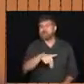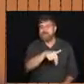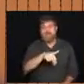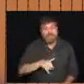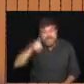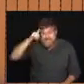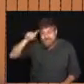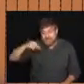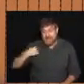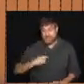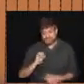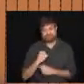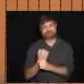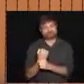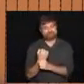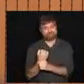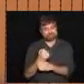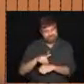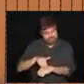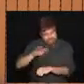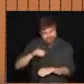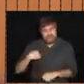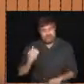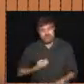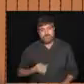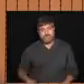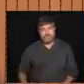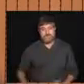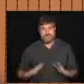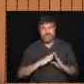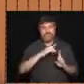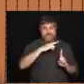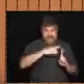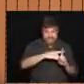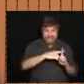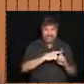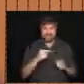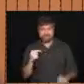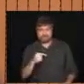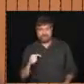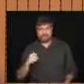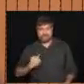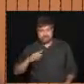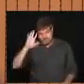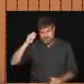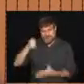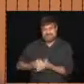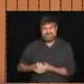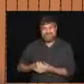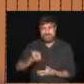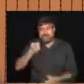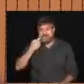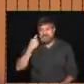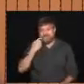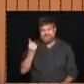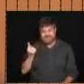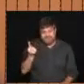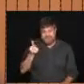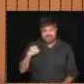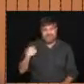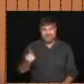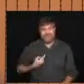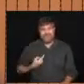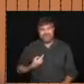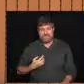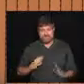aí mais segurança. Sobre templos e igrejas, eu tomei uma decisão na sexta-feira. Eu